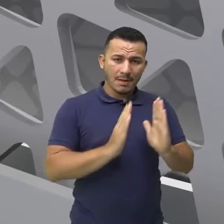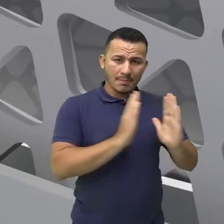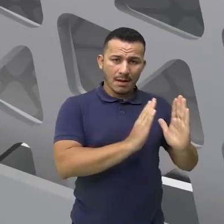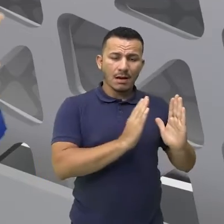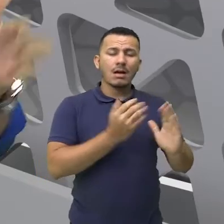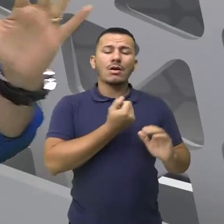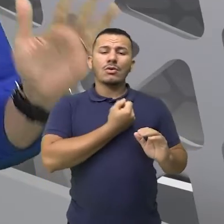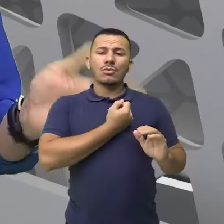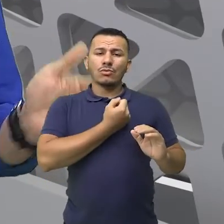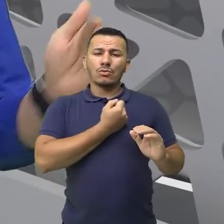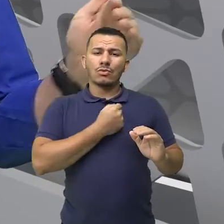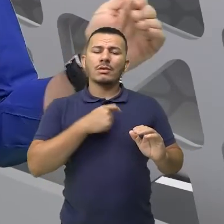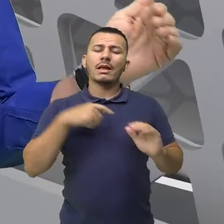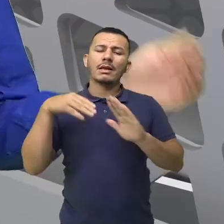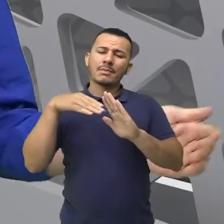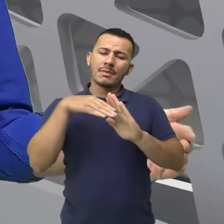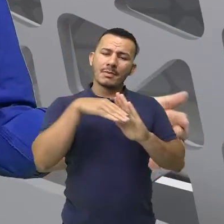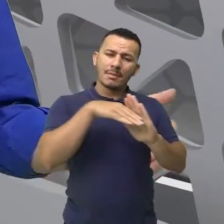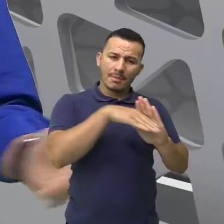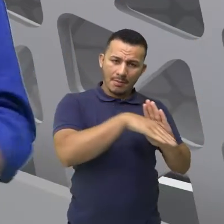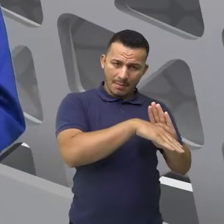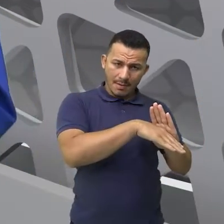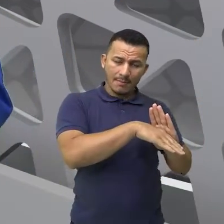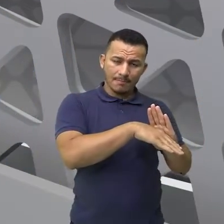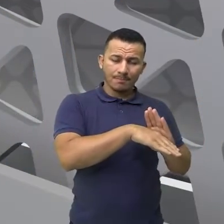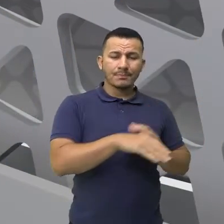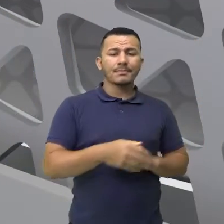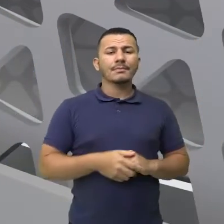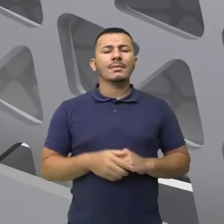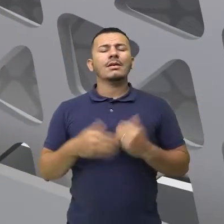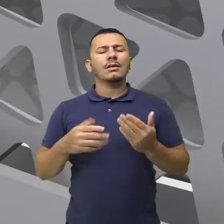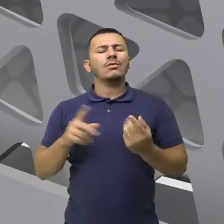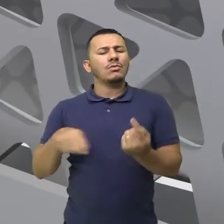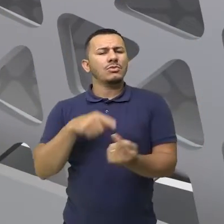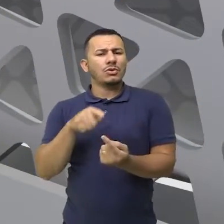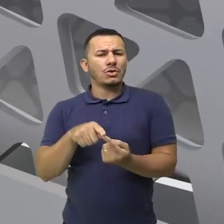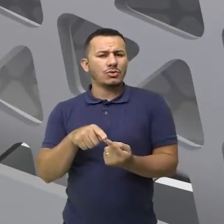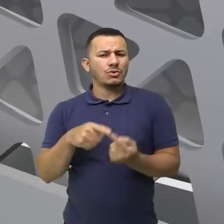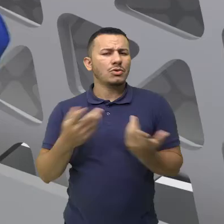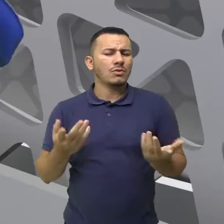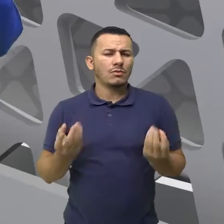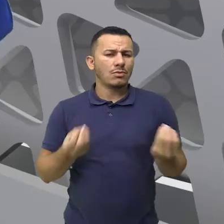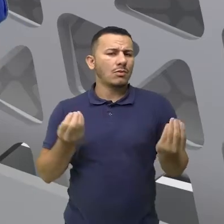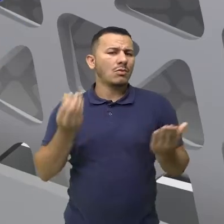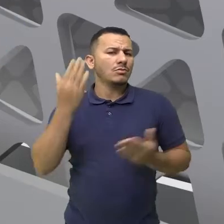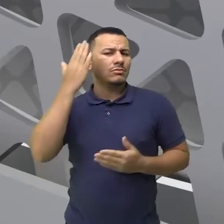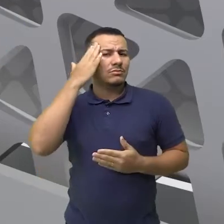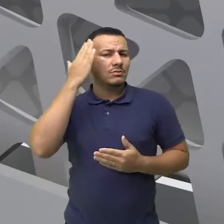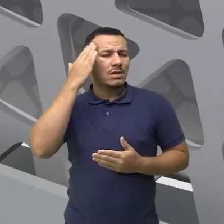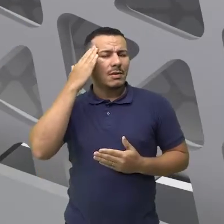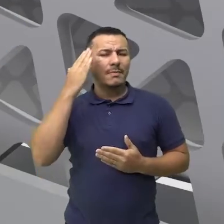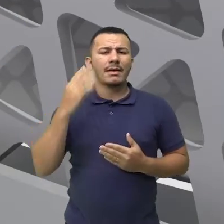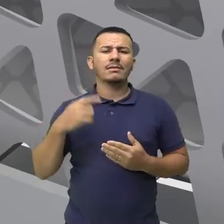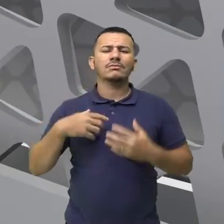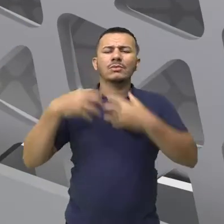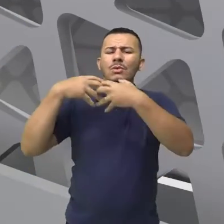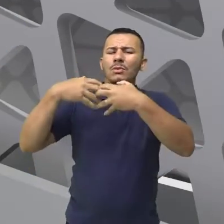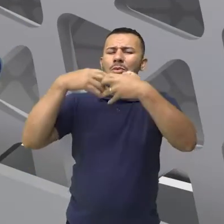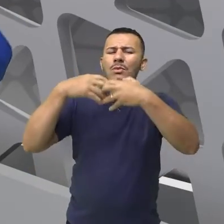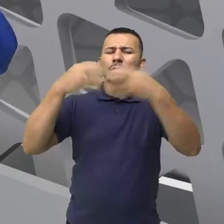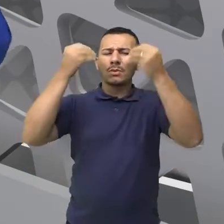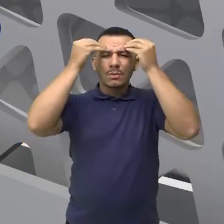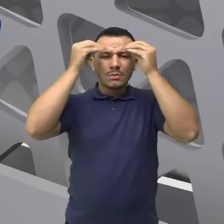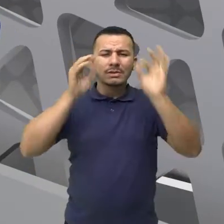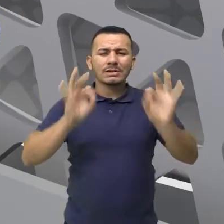esses números vão decrescer, né? E qual é o objetivo de nós termos isso arrumado na nossa